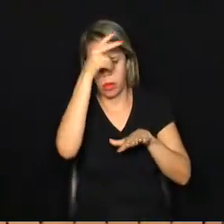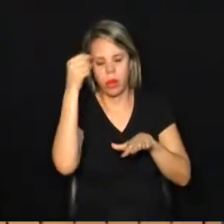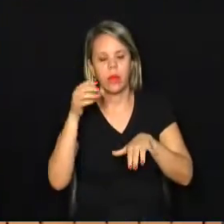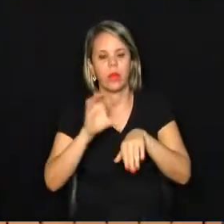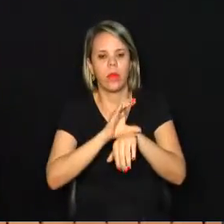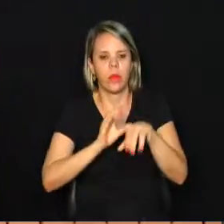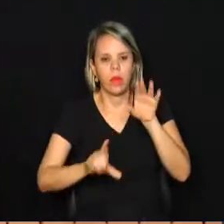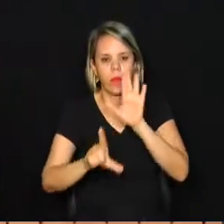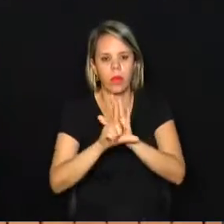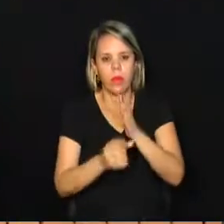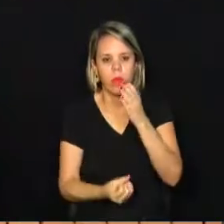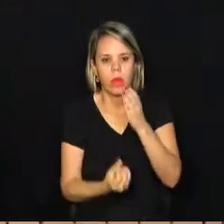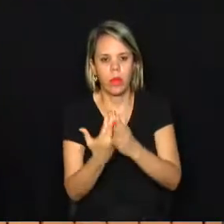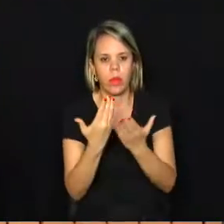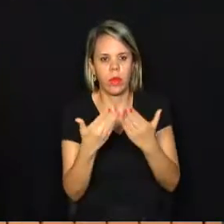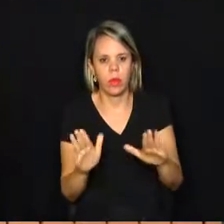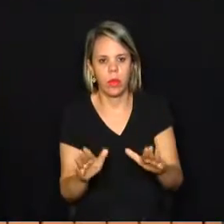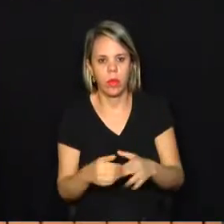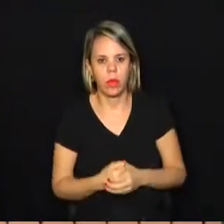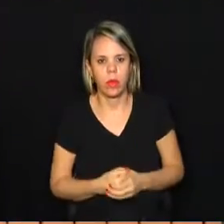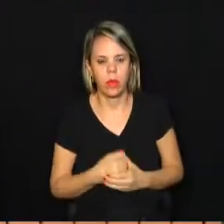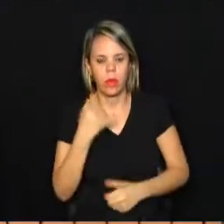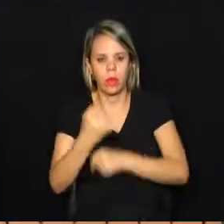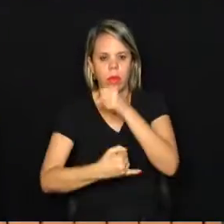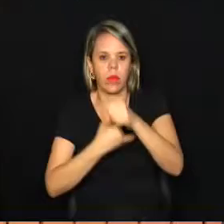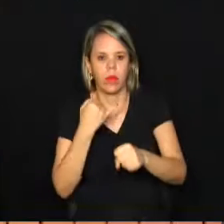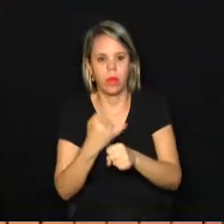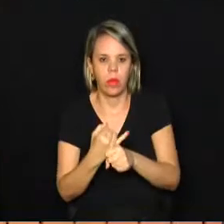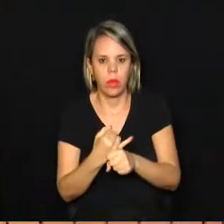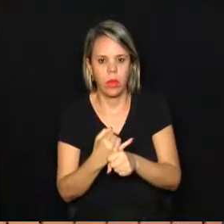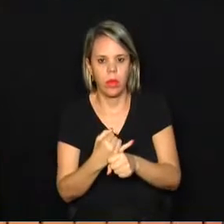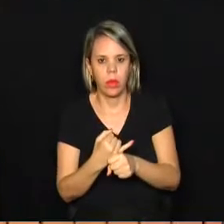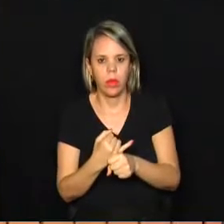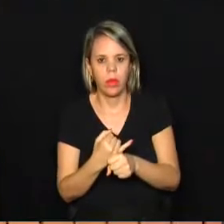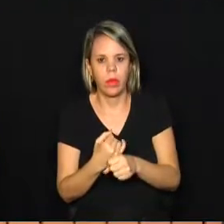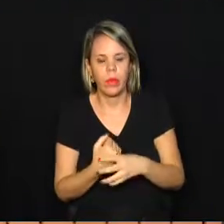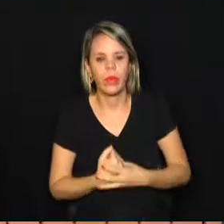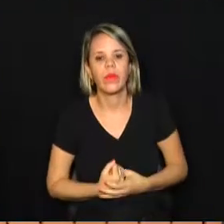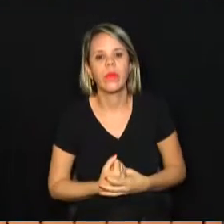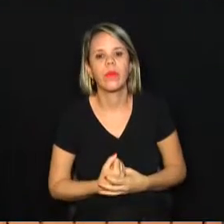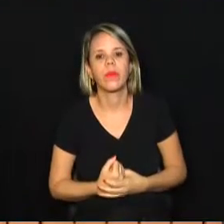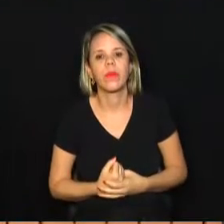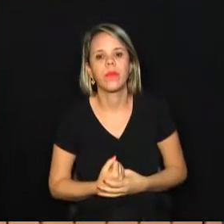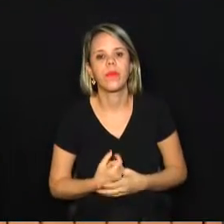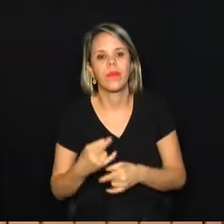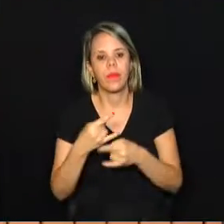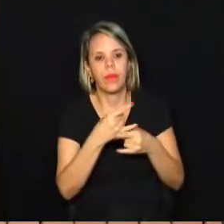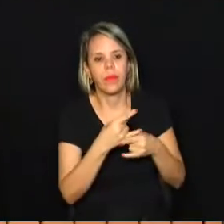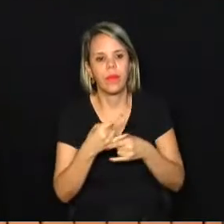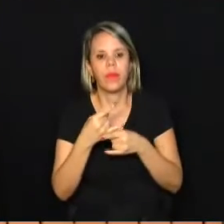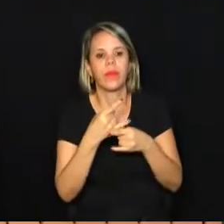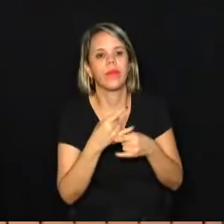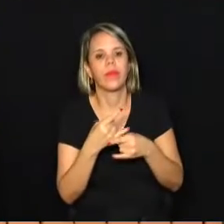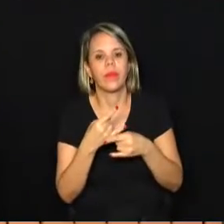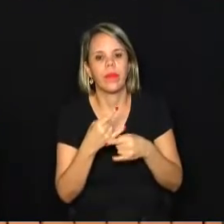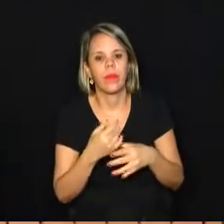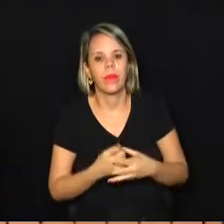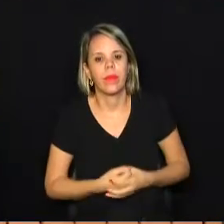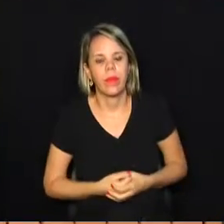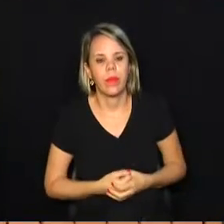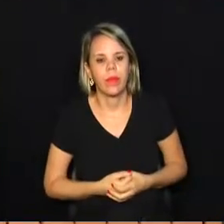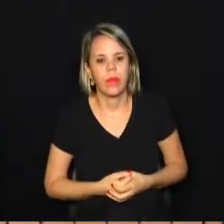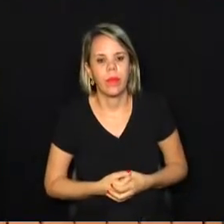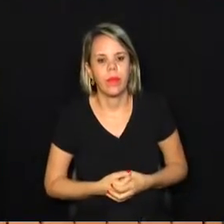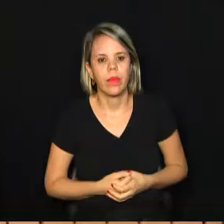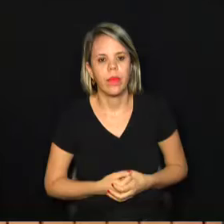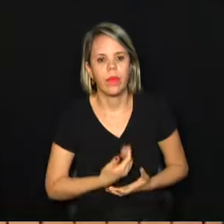Constituição e Legalidade em ambiente virtual, através do sistema de deliberação remota deste